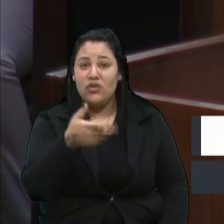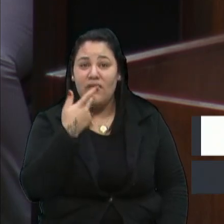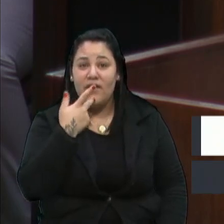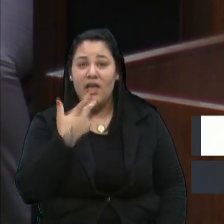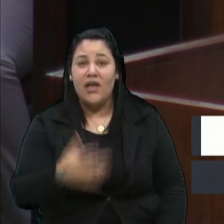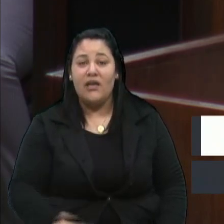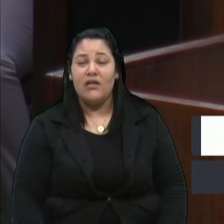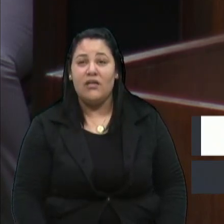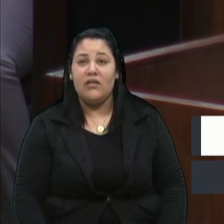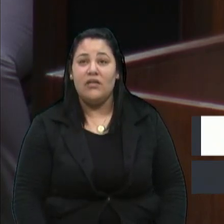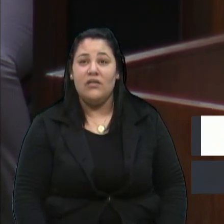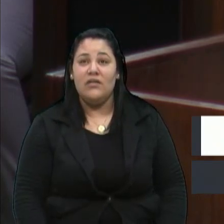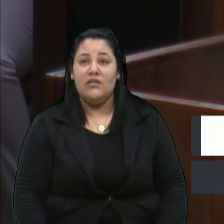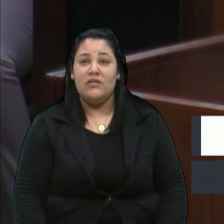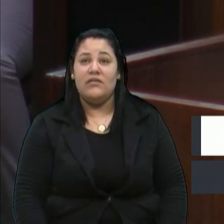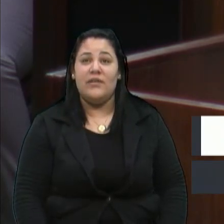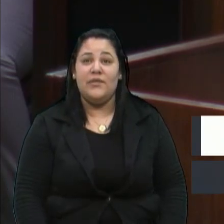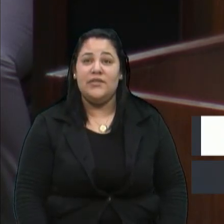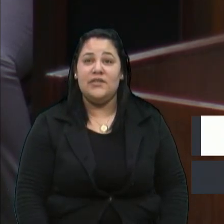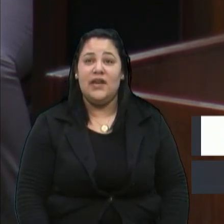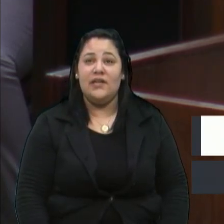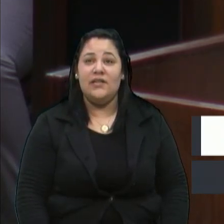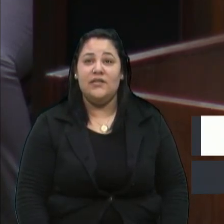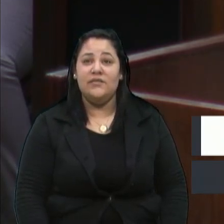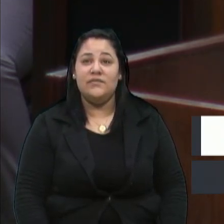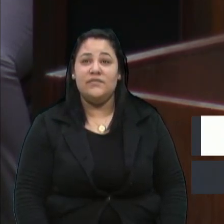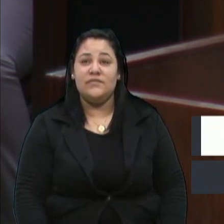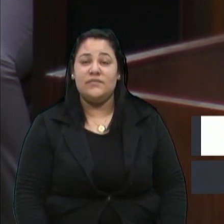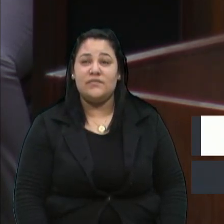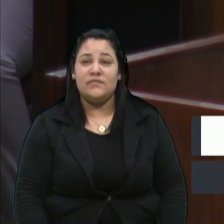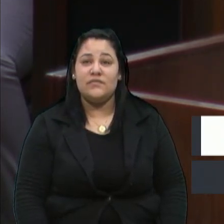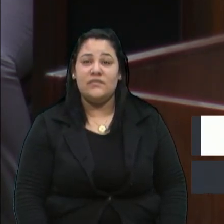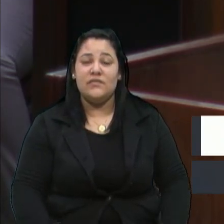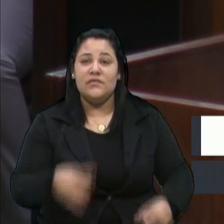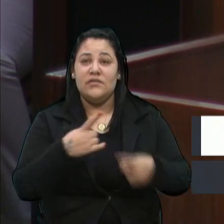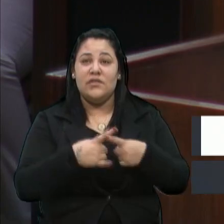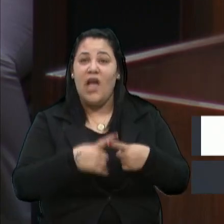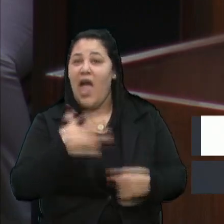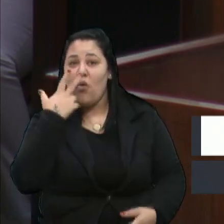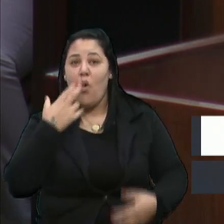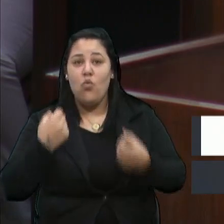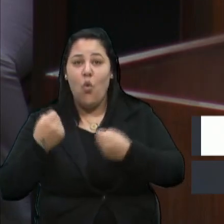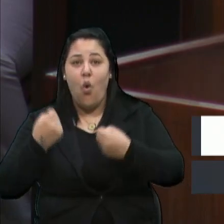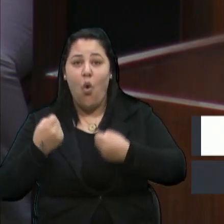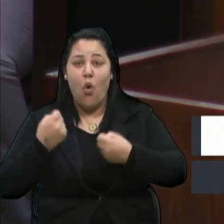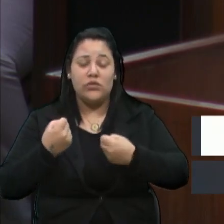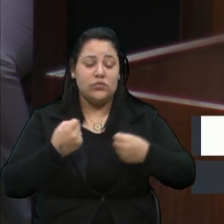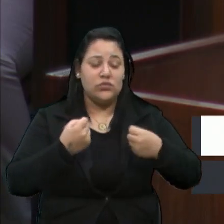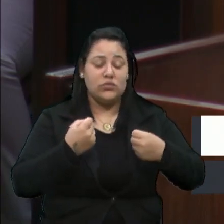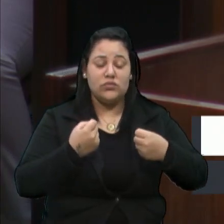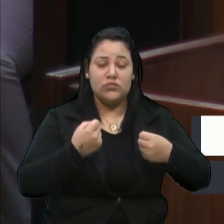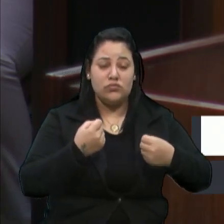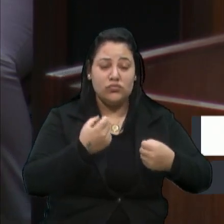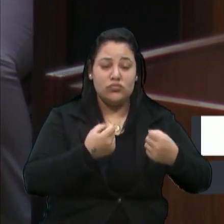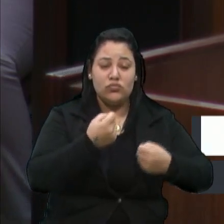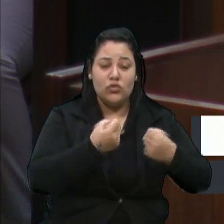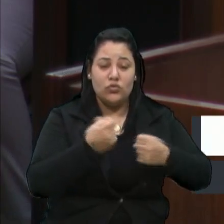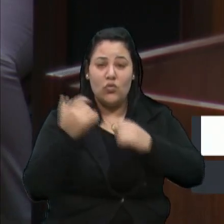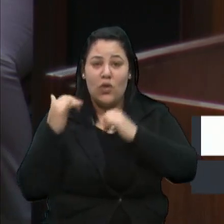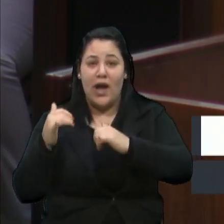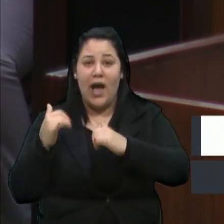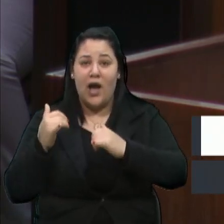quando o ônibus está conduzindo o carro está que tá sendo conduzindo pelo motorista não está